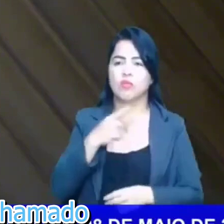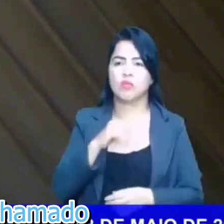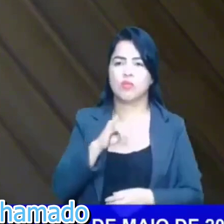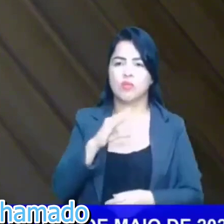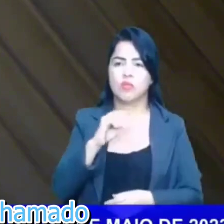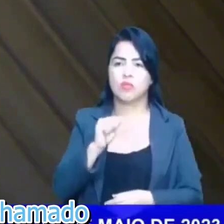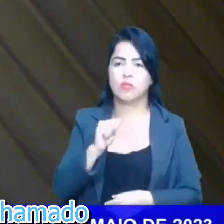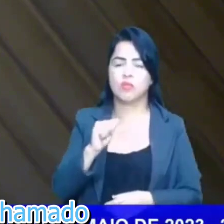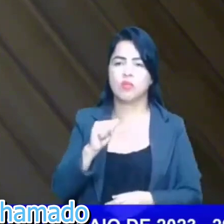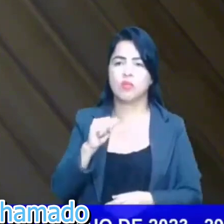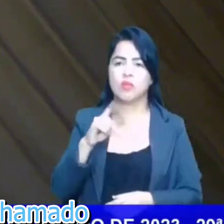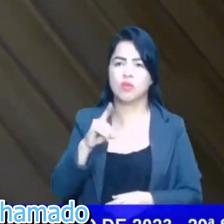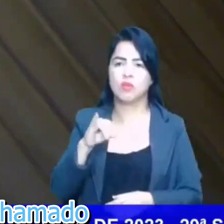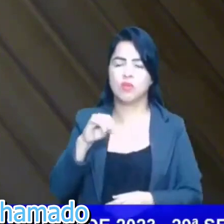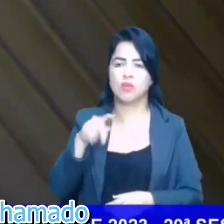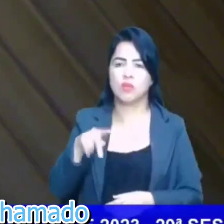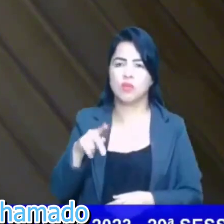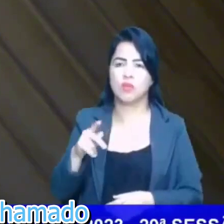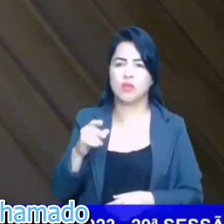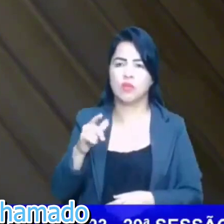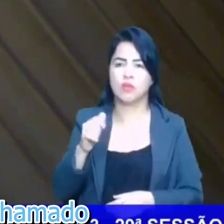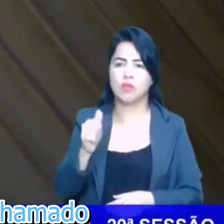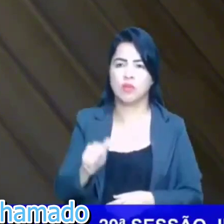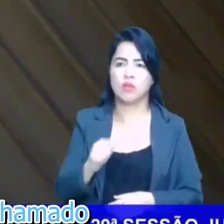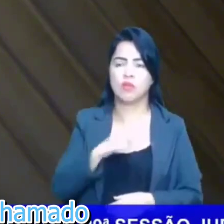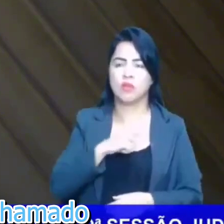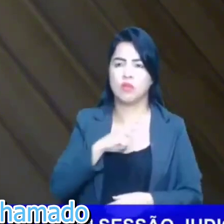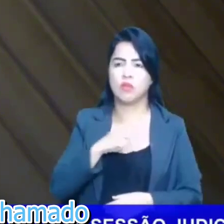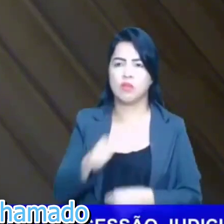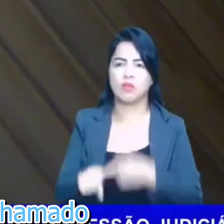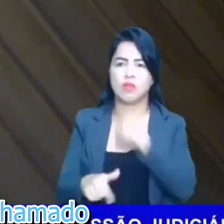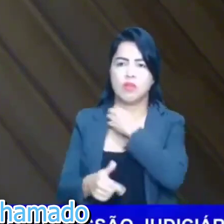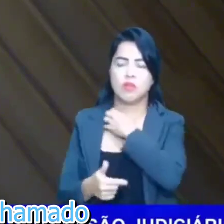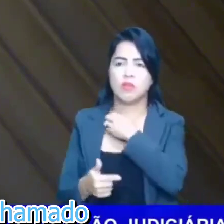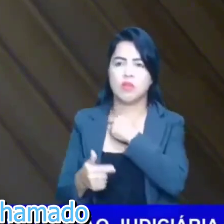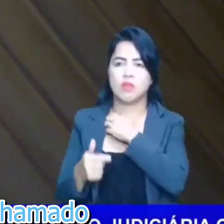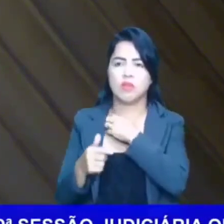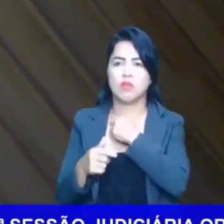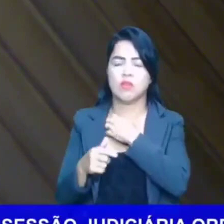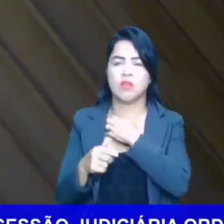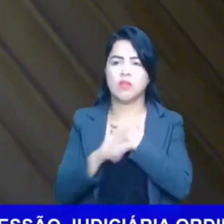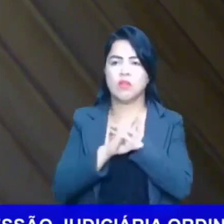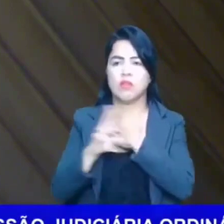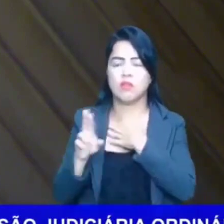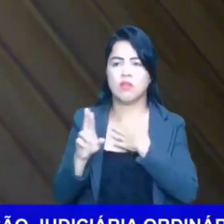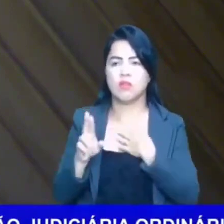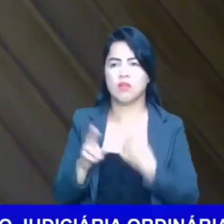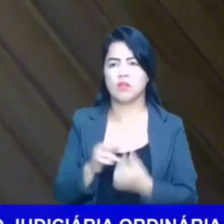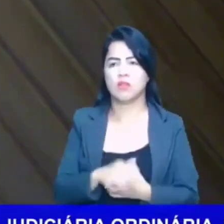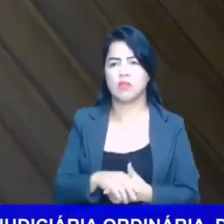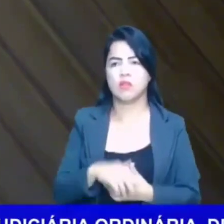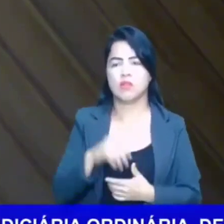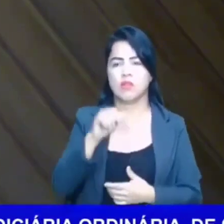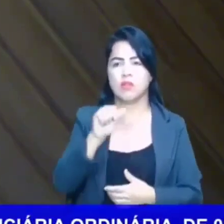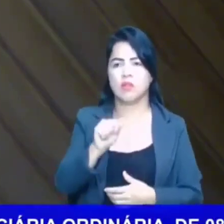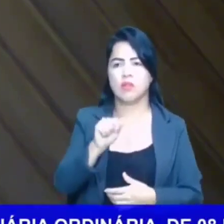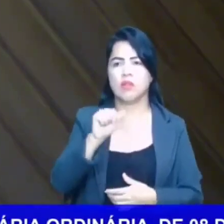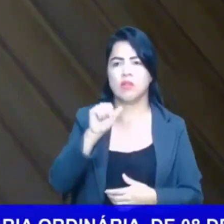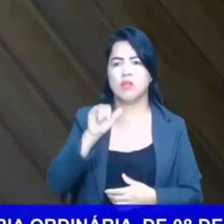Picadinho. Pois bem, o Picadinho tem um nome chamado